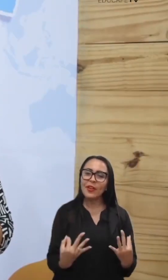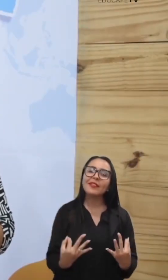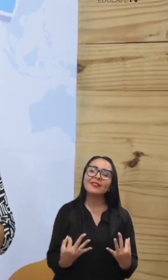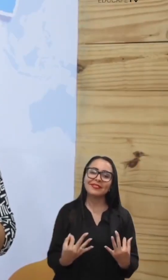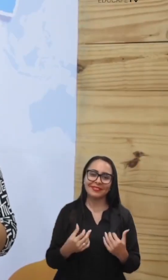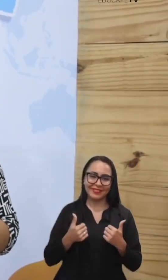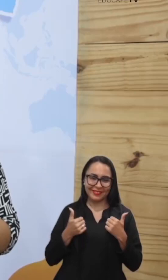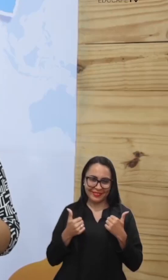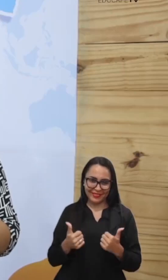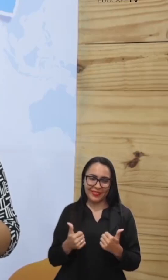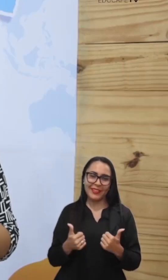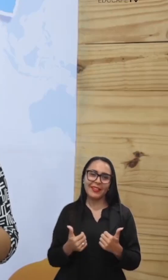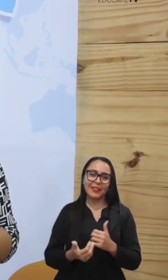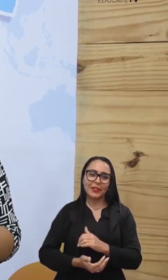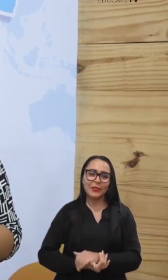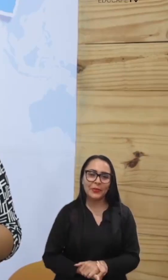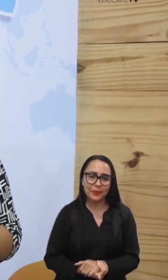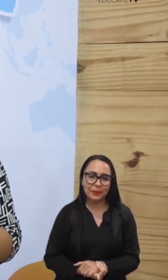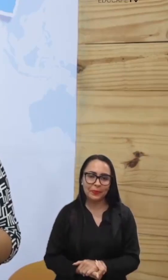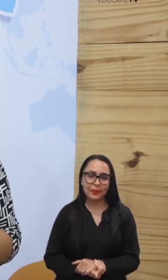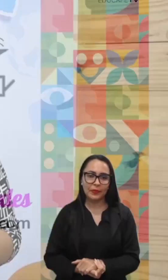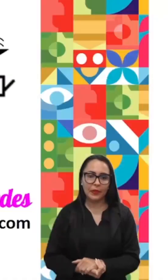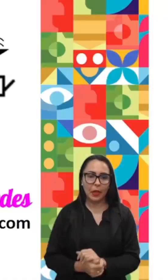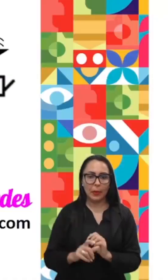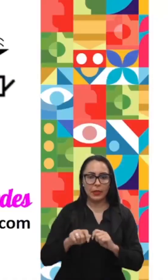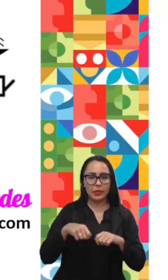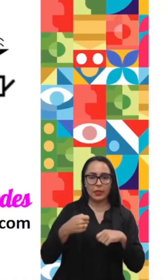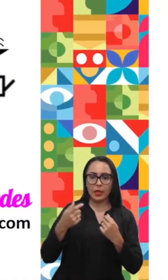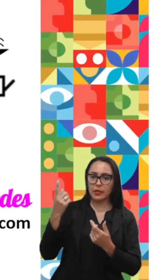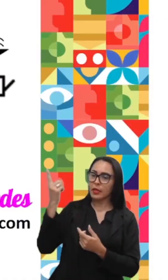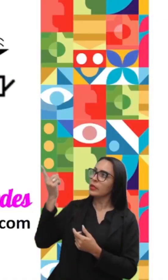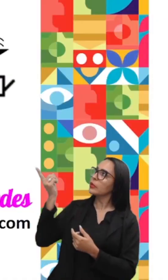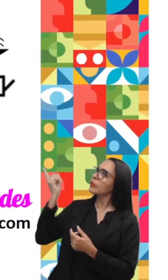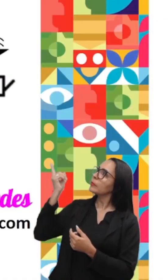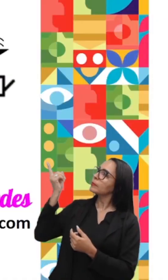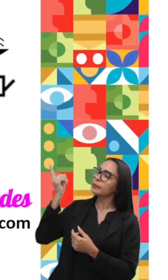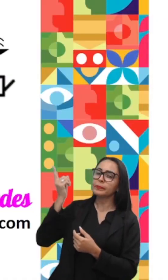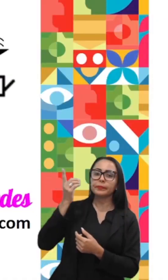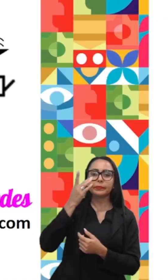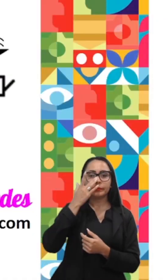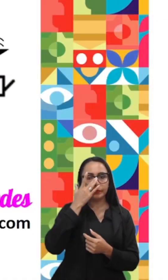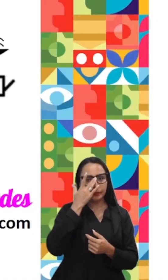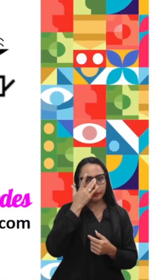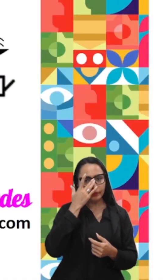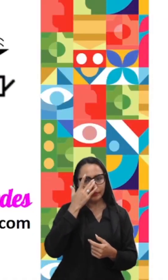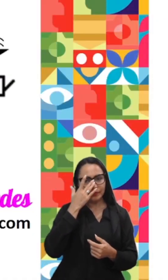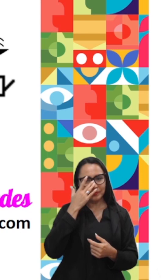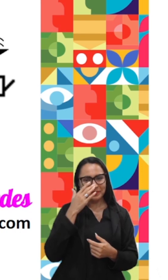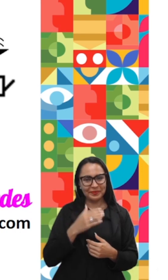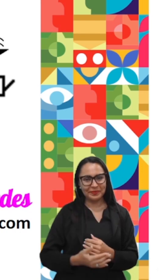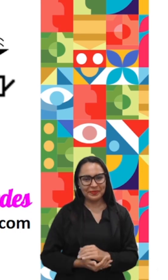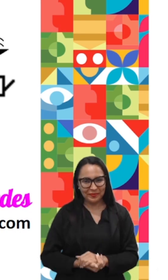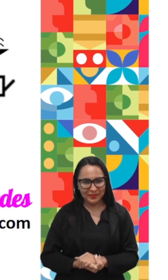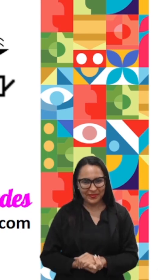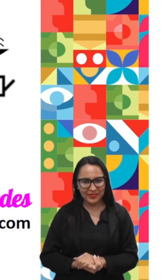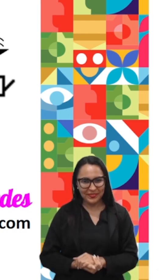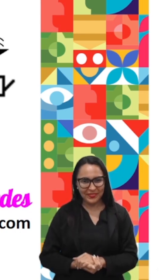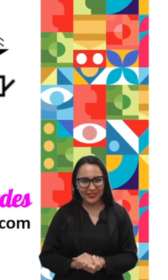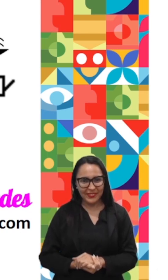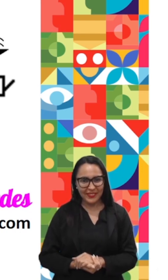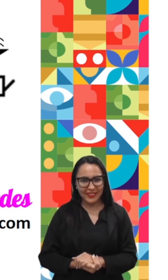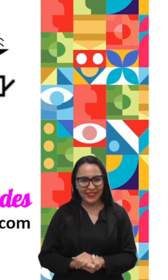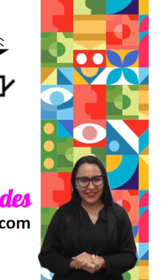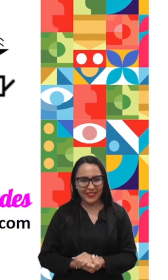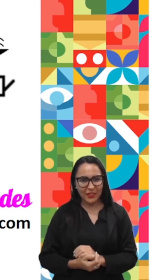certo? Aí, ó, mais sinalzinho em escrita de sinais, o obrigada e